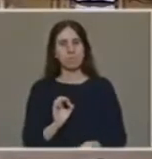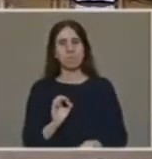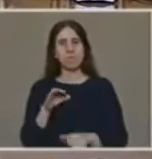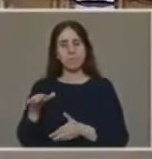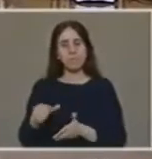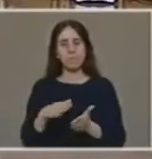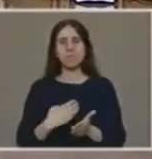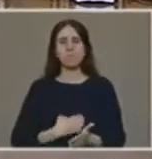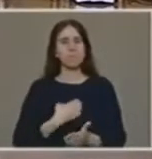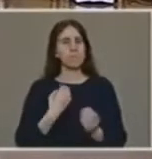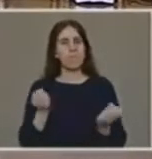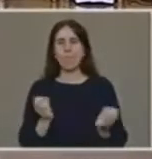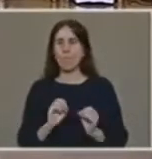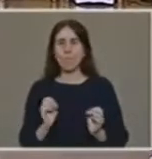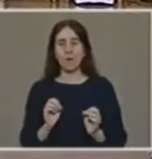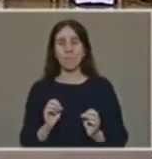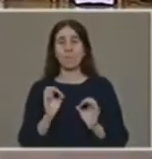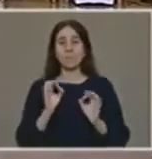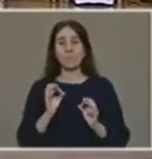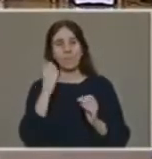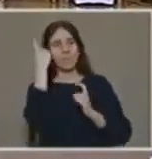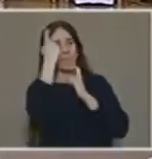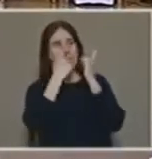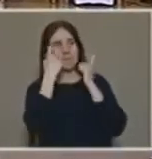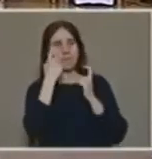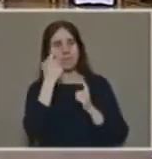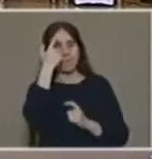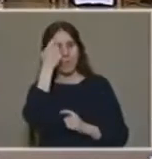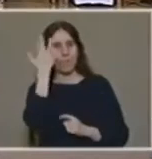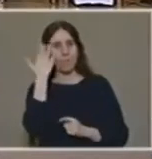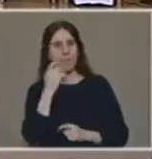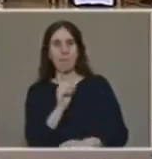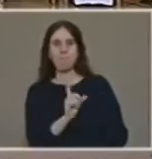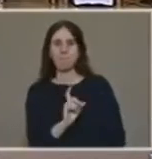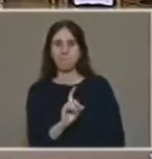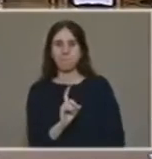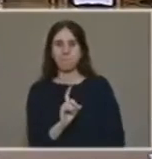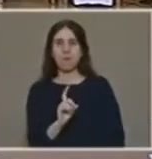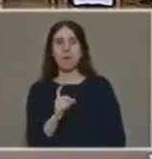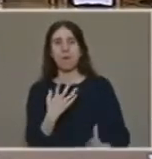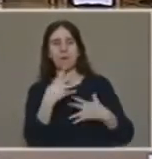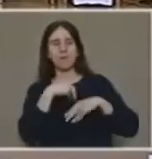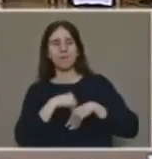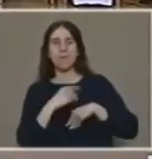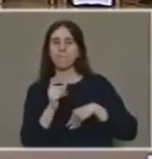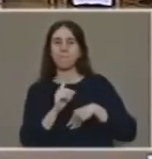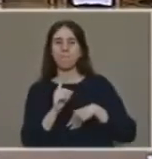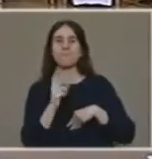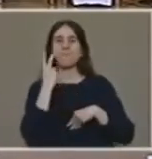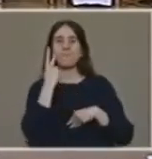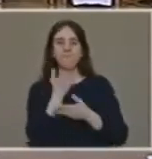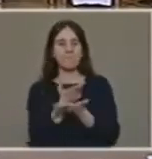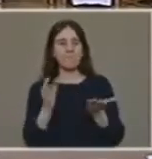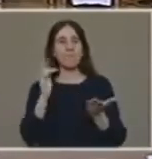sem sentido, porque a razão não é capaz de compreender, de aprender o mistério da nossa fé.